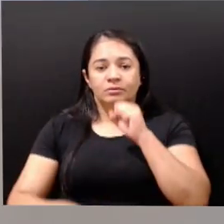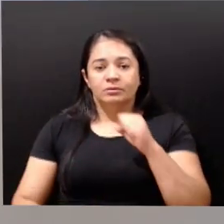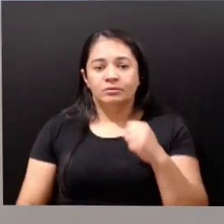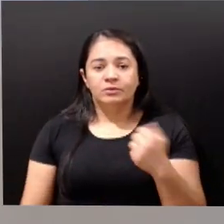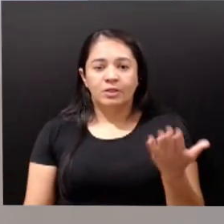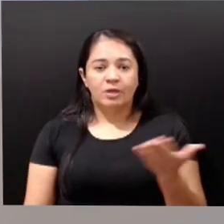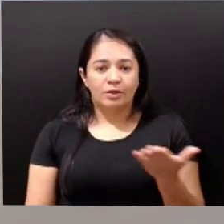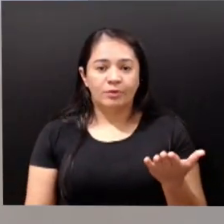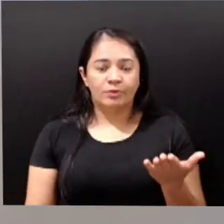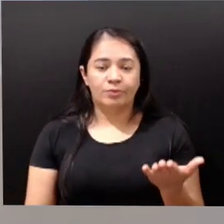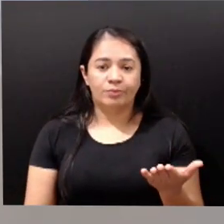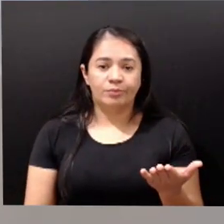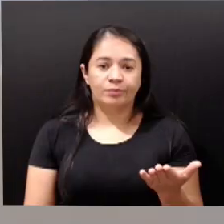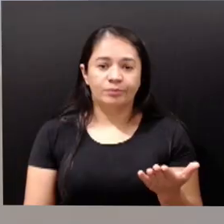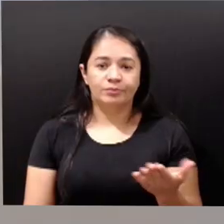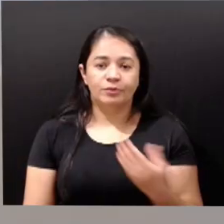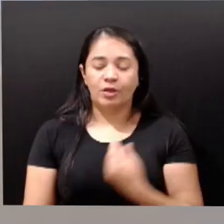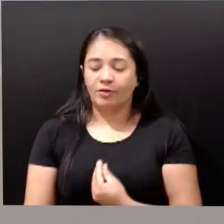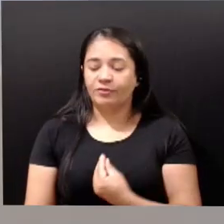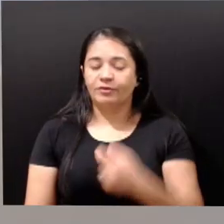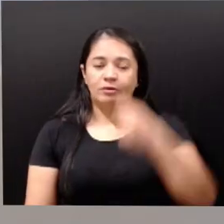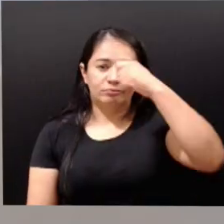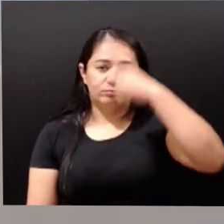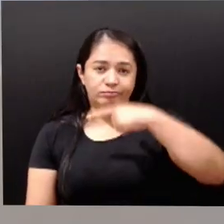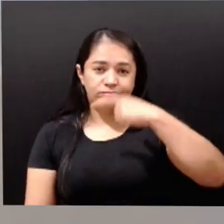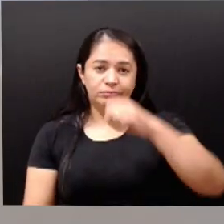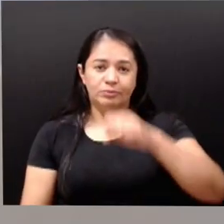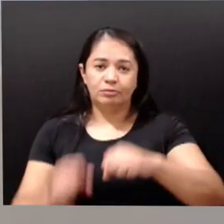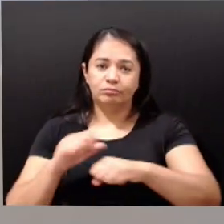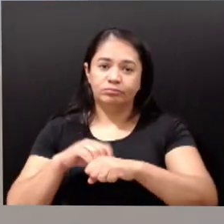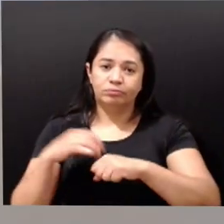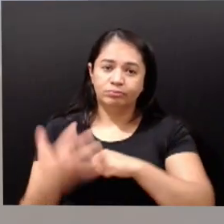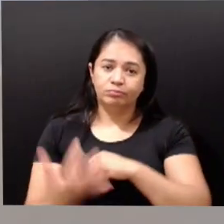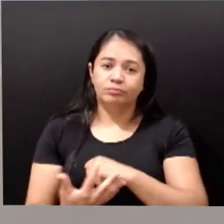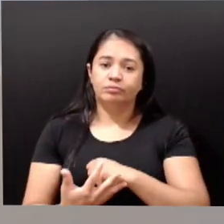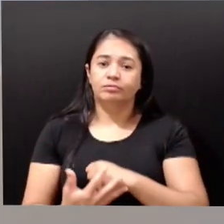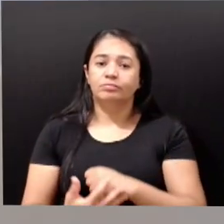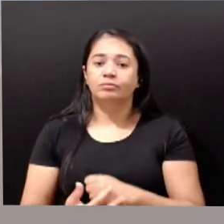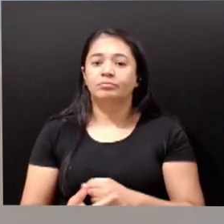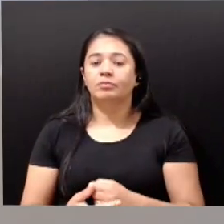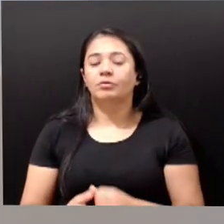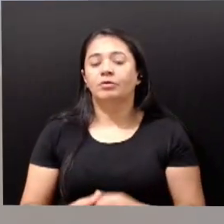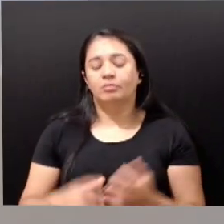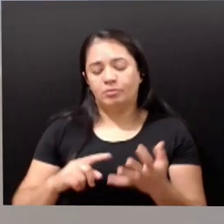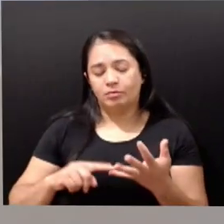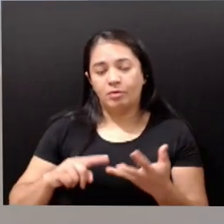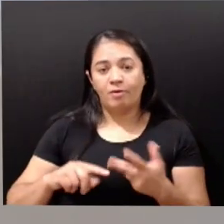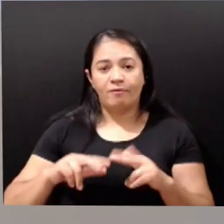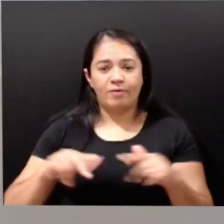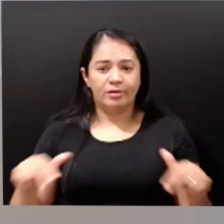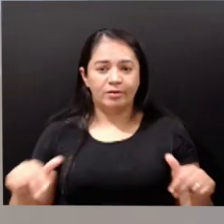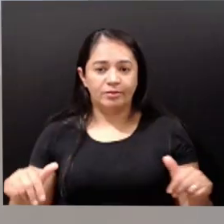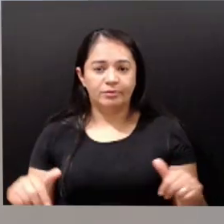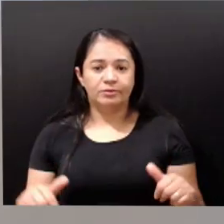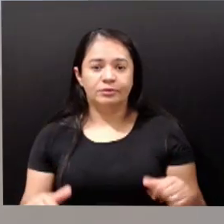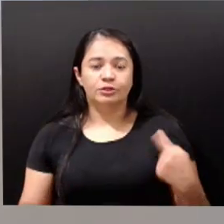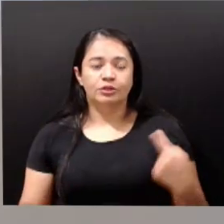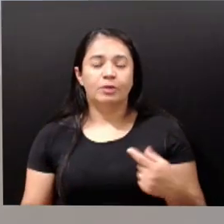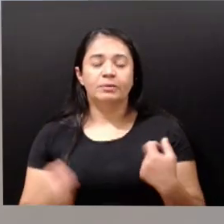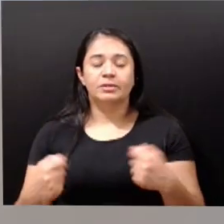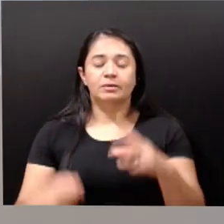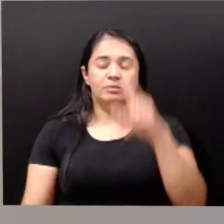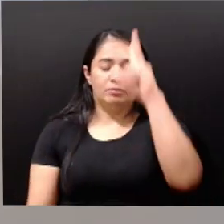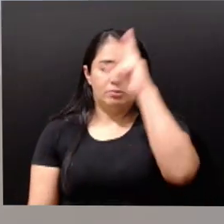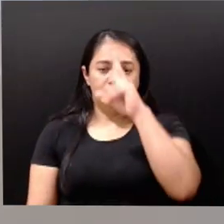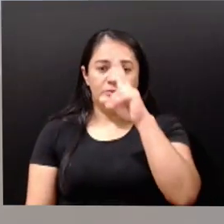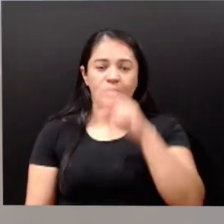que a gente teve recentemente, né? Uma vivência com gripe, o Covid, entra aqui o sincicial respiratório. Aqui a gente tem